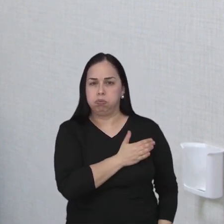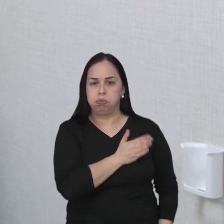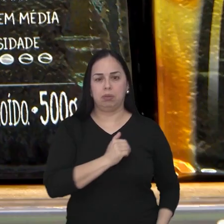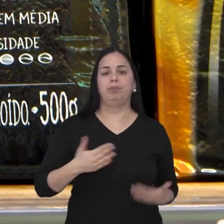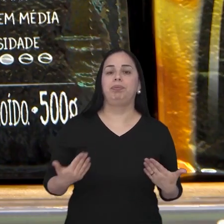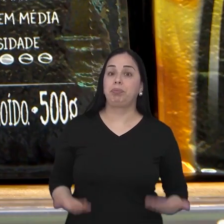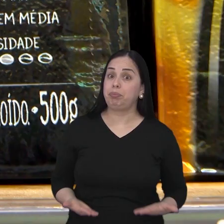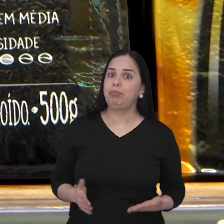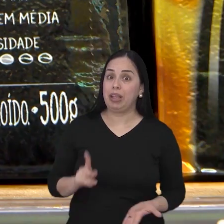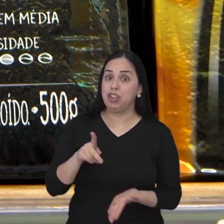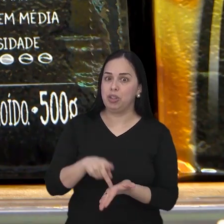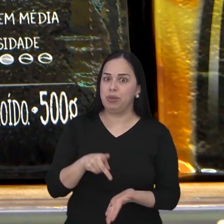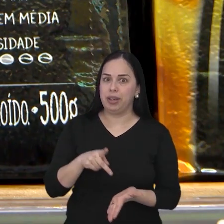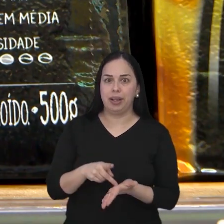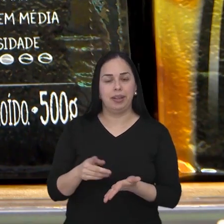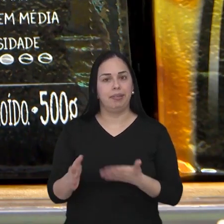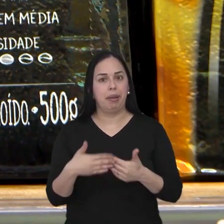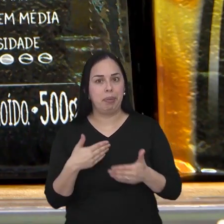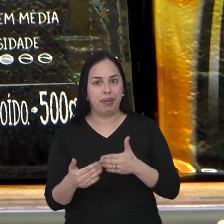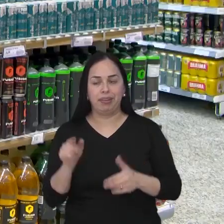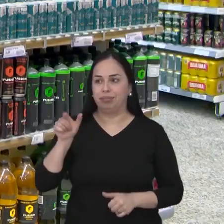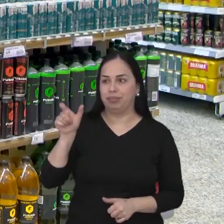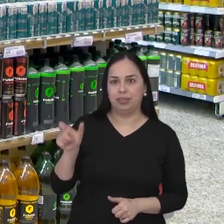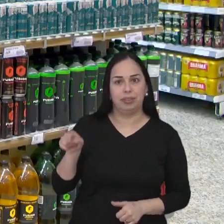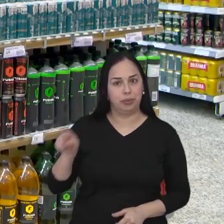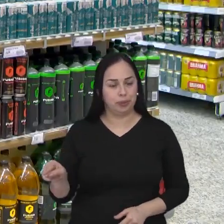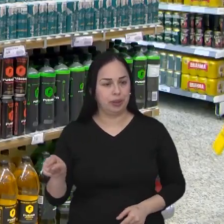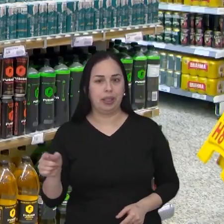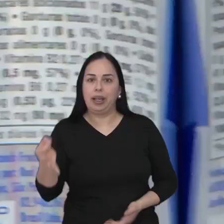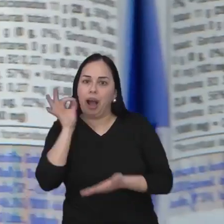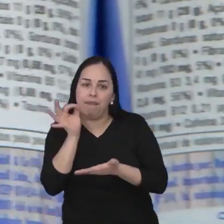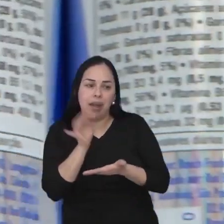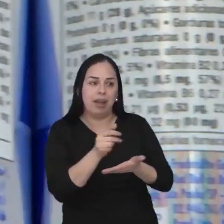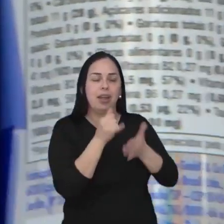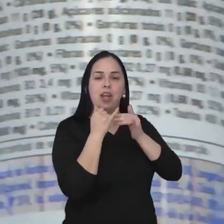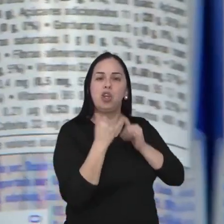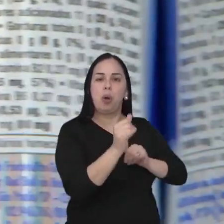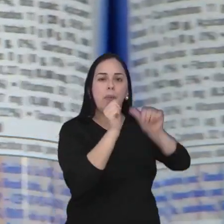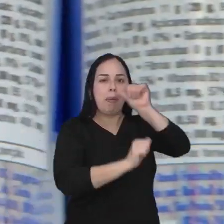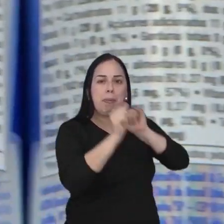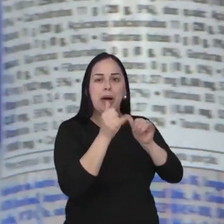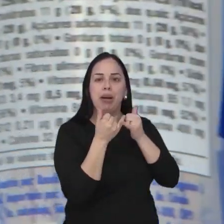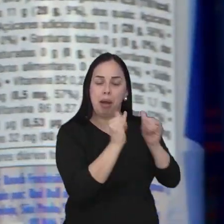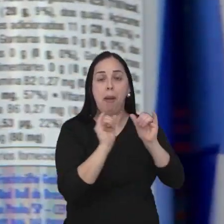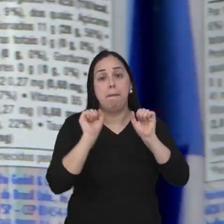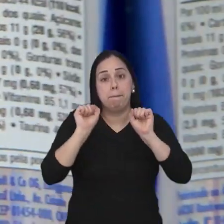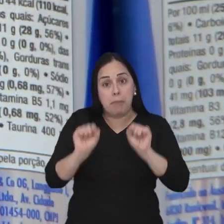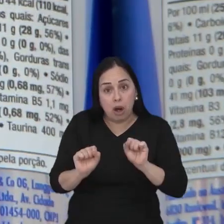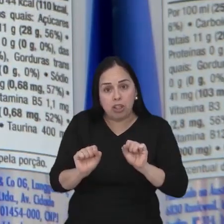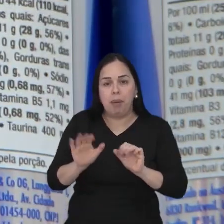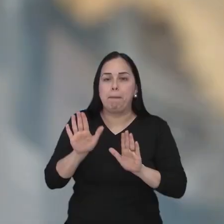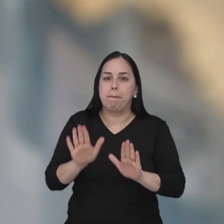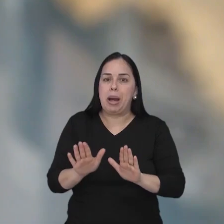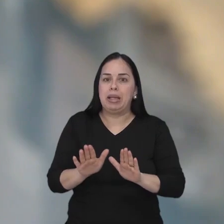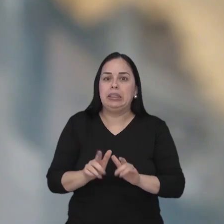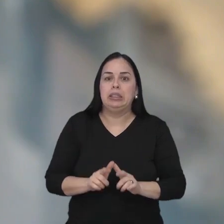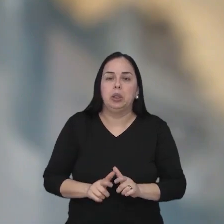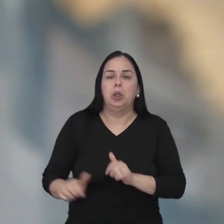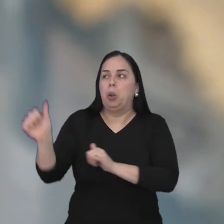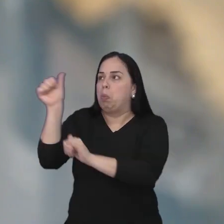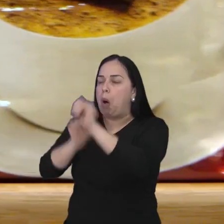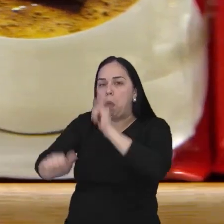à cafeína. Fato é que, independente de café ou energético, a cafeína pode ser consumida, mas evitada em